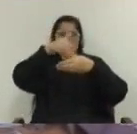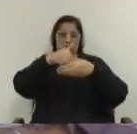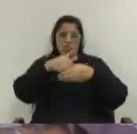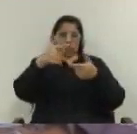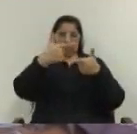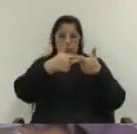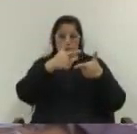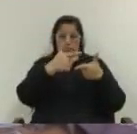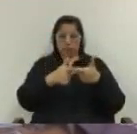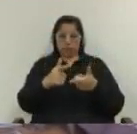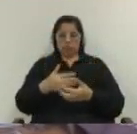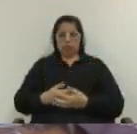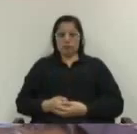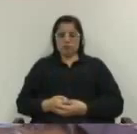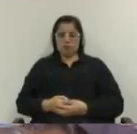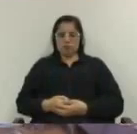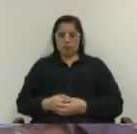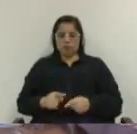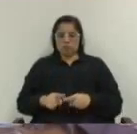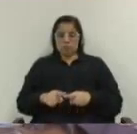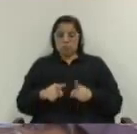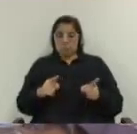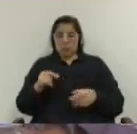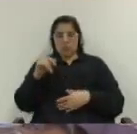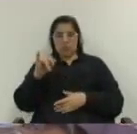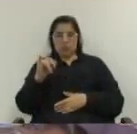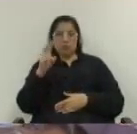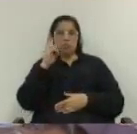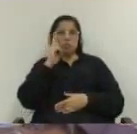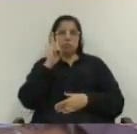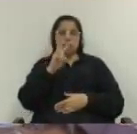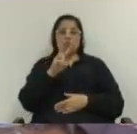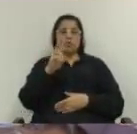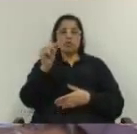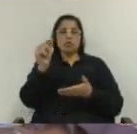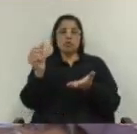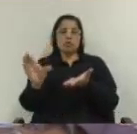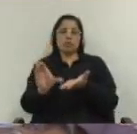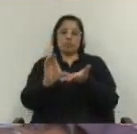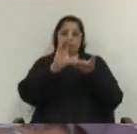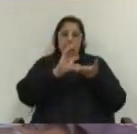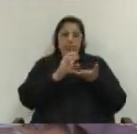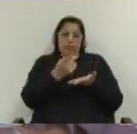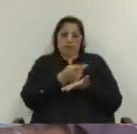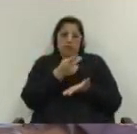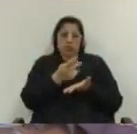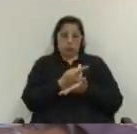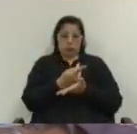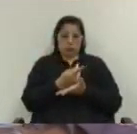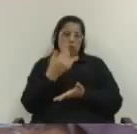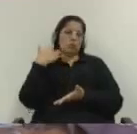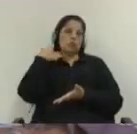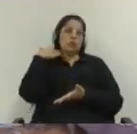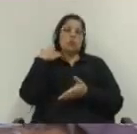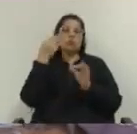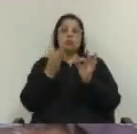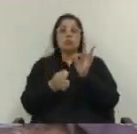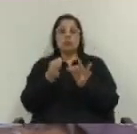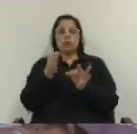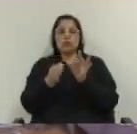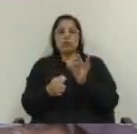337.999, sendo que eventual superação será objeto de liberação, escreveu o juiz na